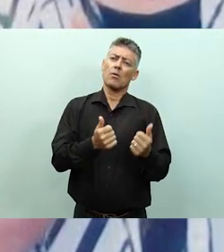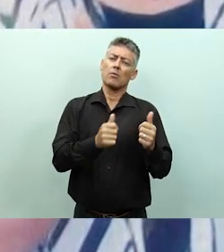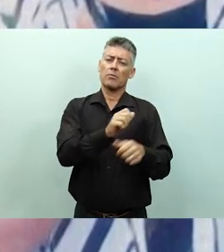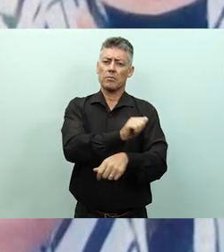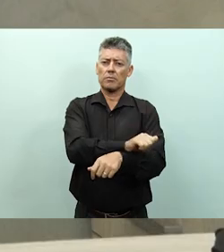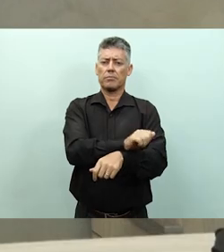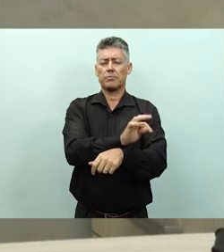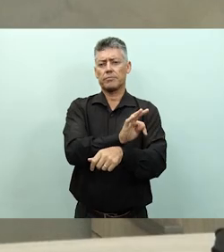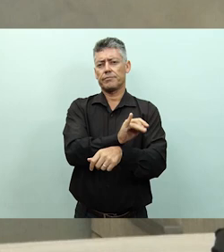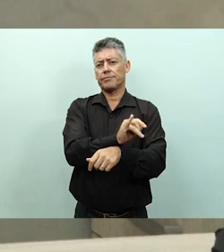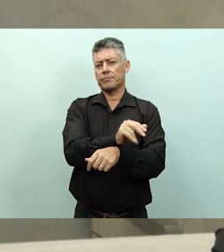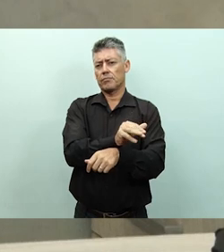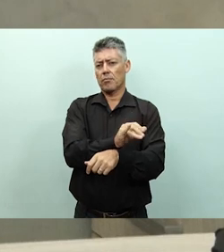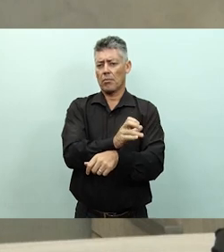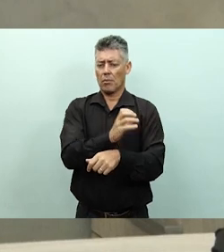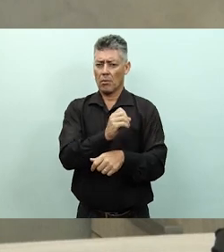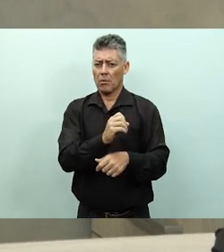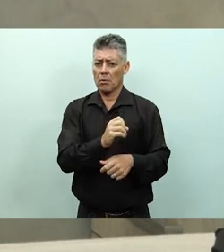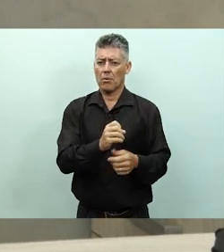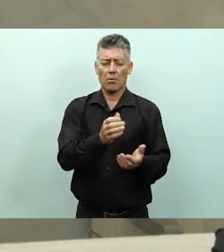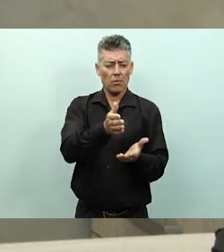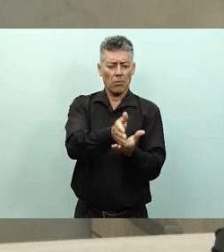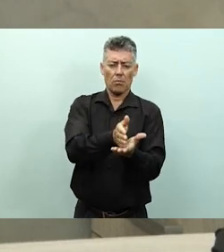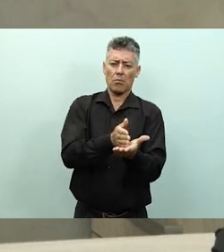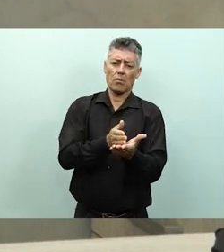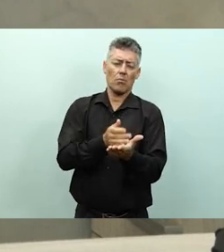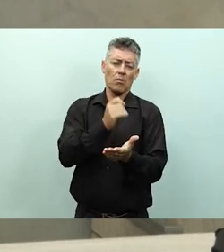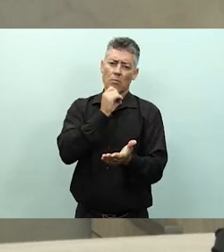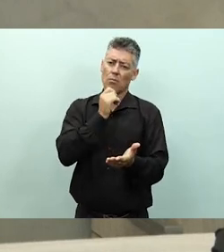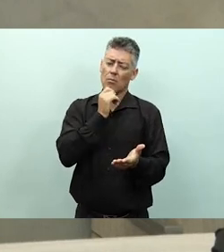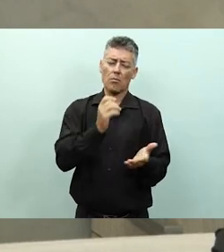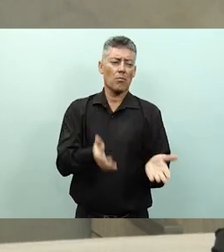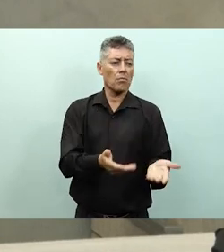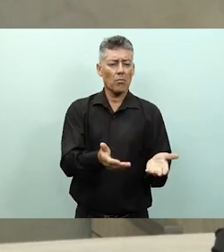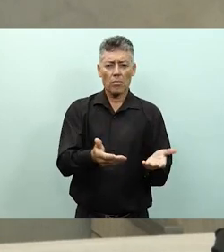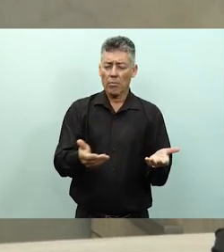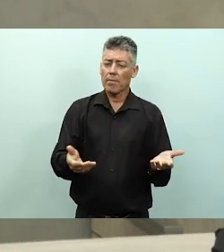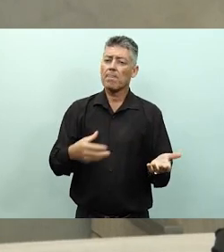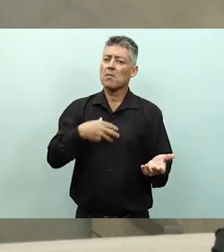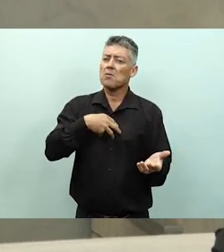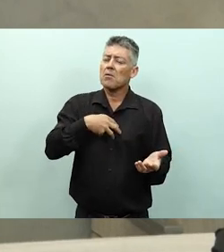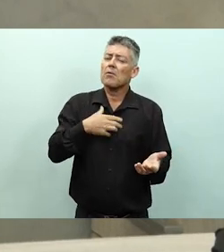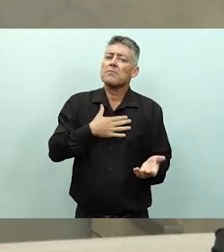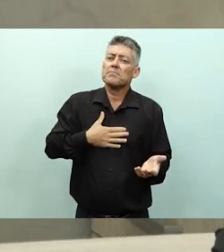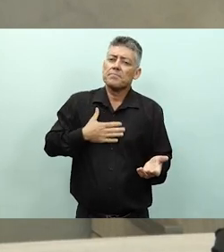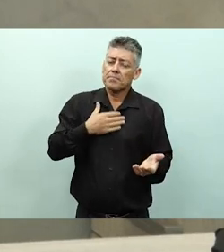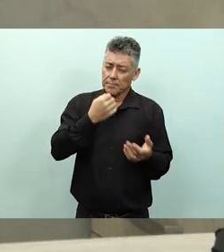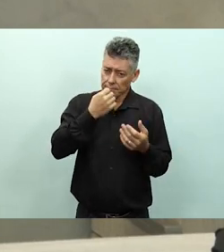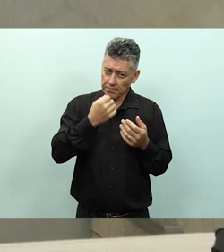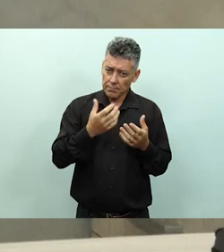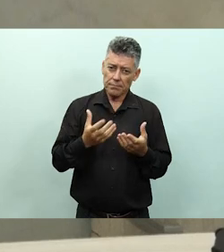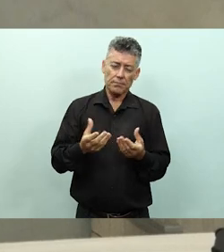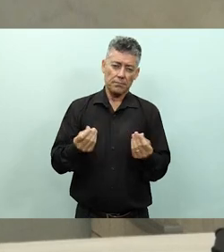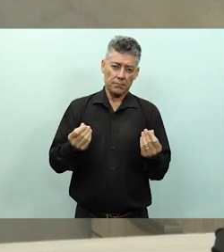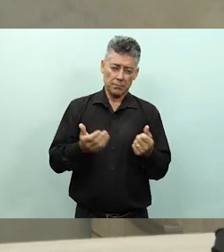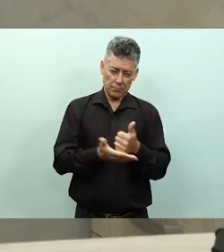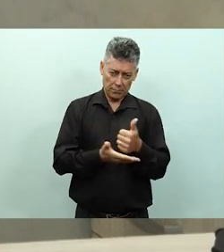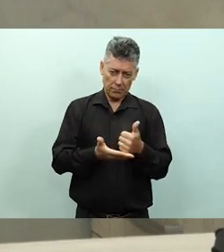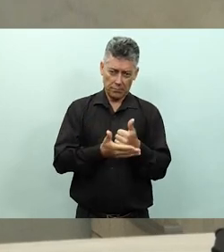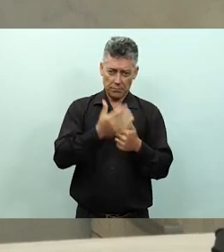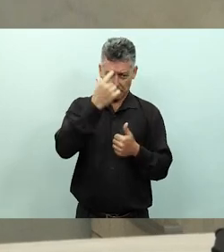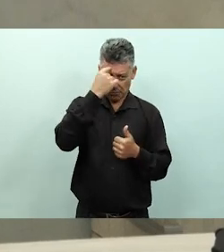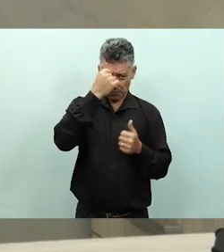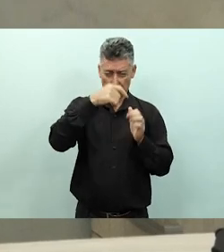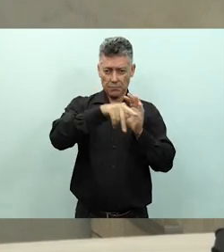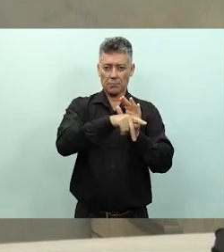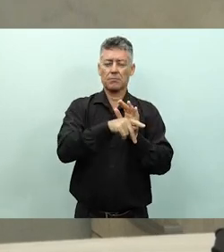Aldo Tinoco. A separação não interferiu no prestígio que Vilma já tinha. Nessa época ela já tinha uma base eleitoral